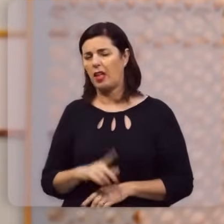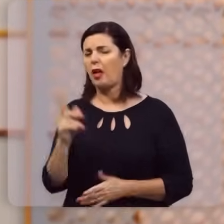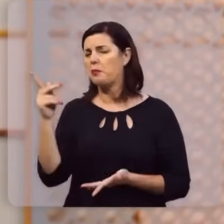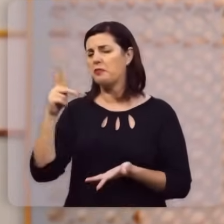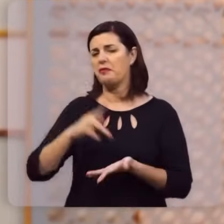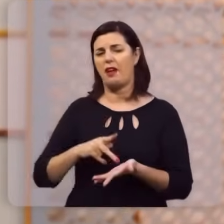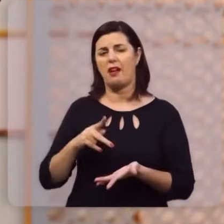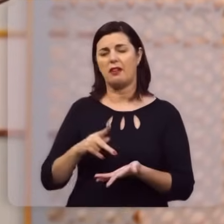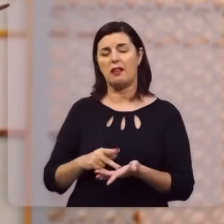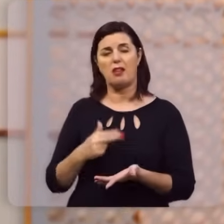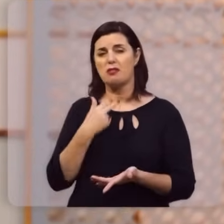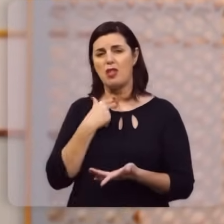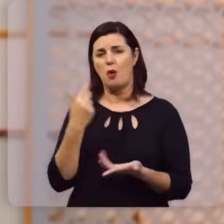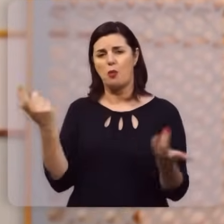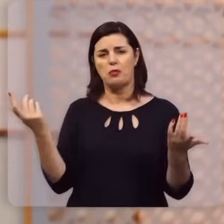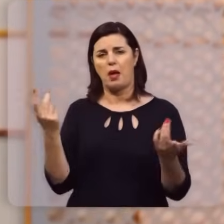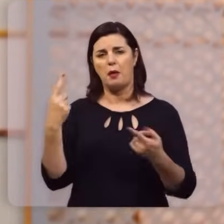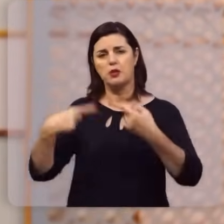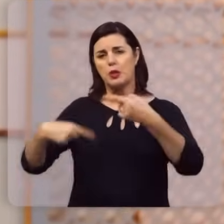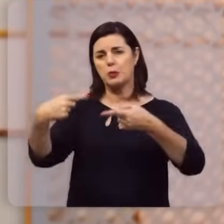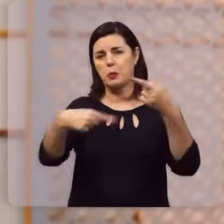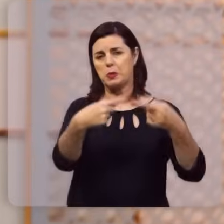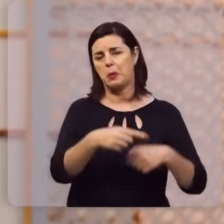e essa é uma verdade incontestável